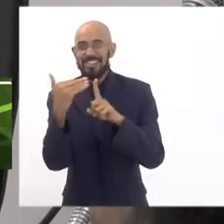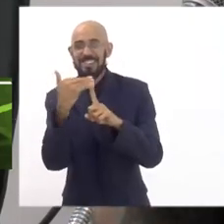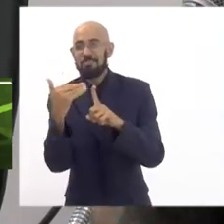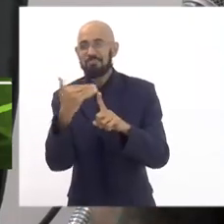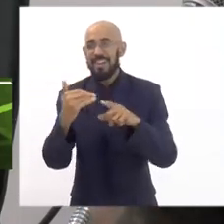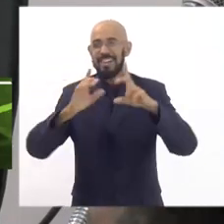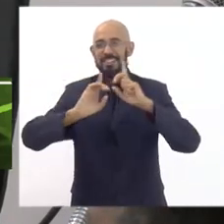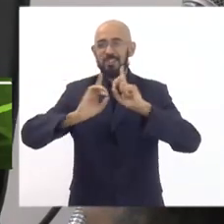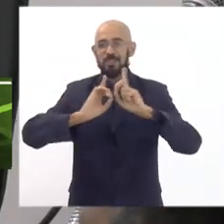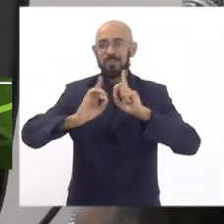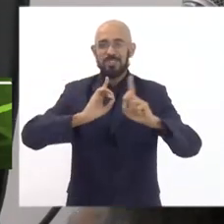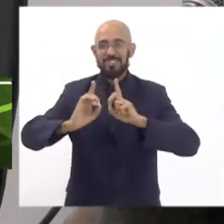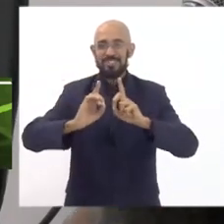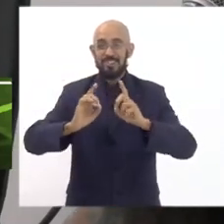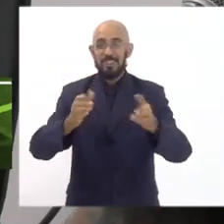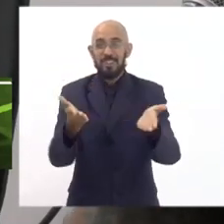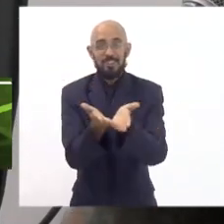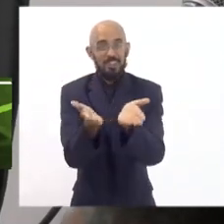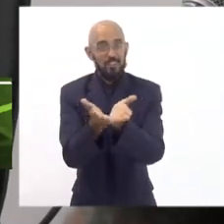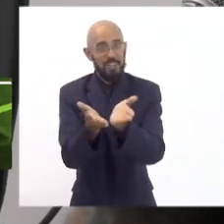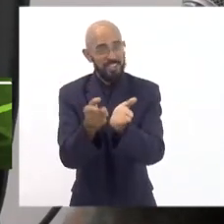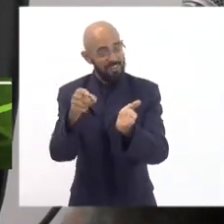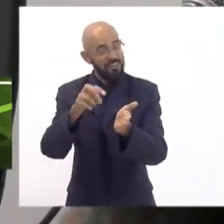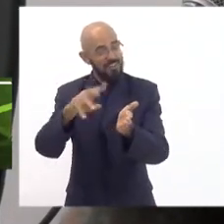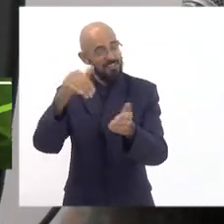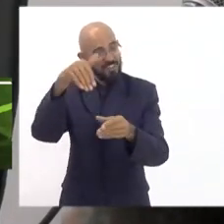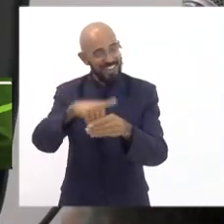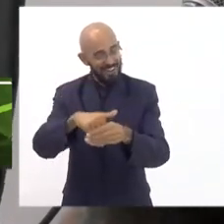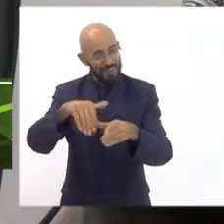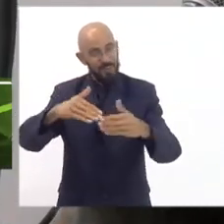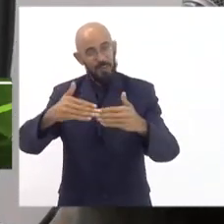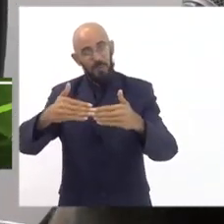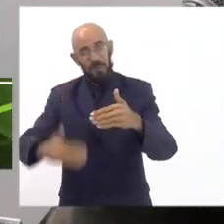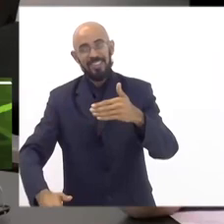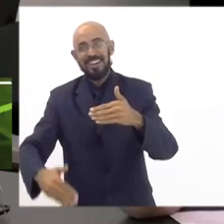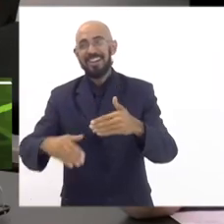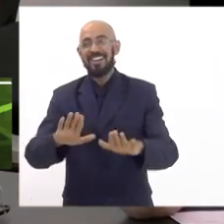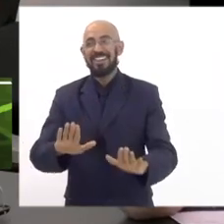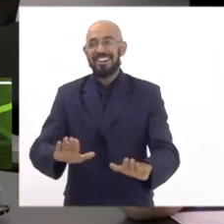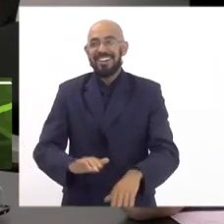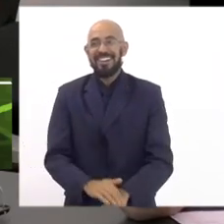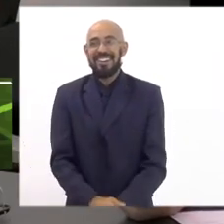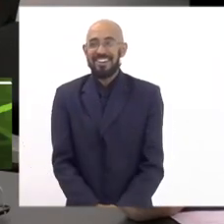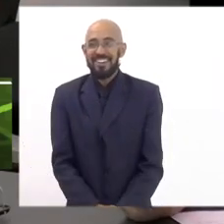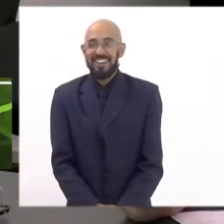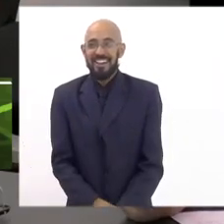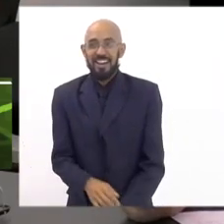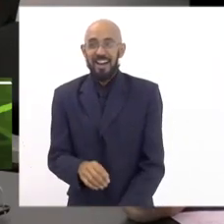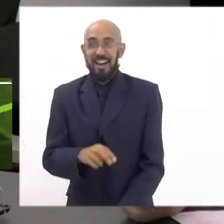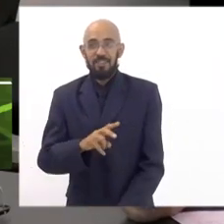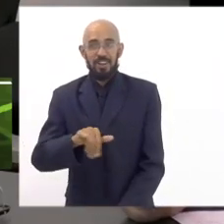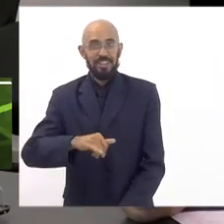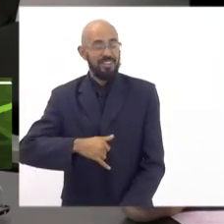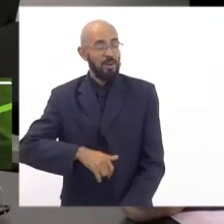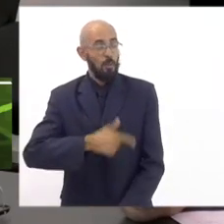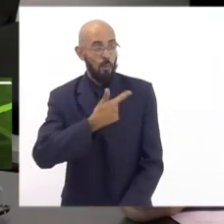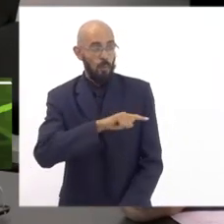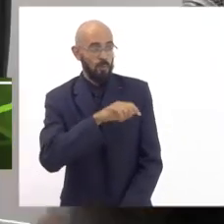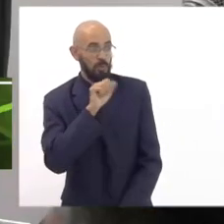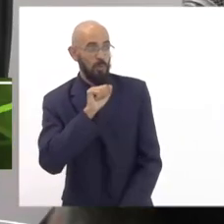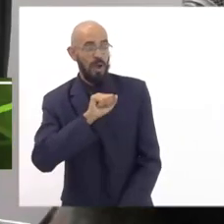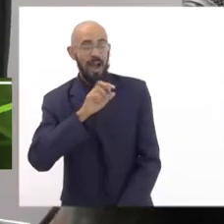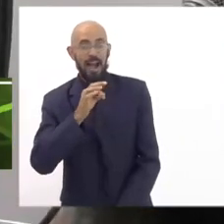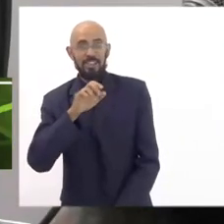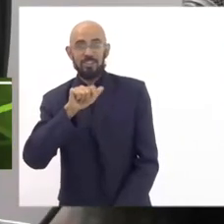Que e os evangélicos vão votar contra. Vai ser uma loucura. Então, e ainda vai ter o parecer do outro decano, Átila Nunes. Aí Átila vai dizer